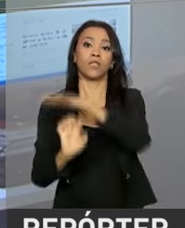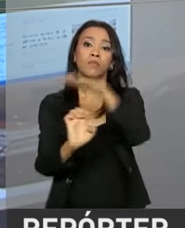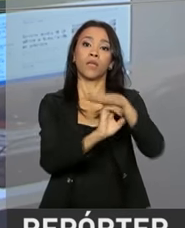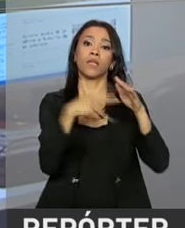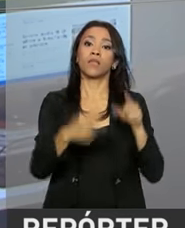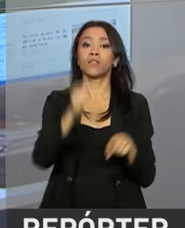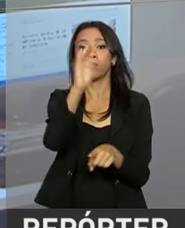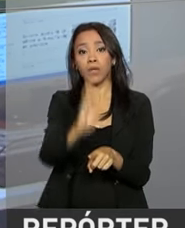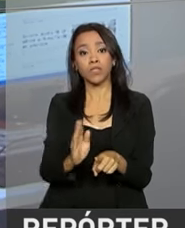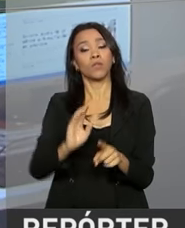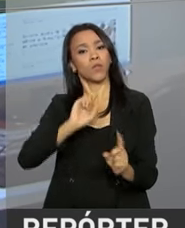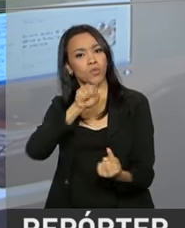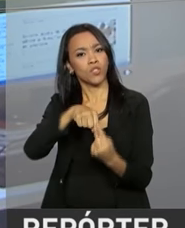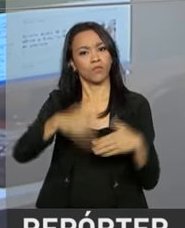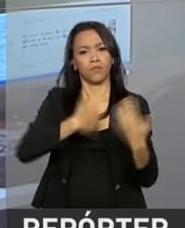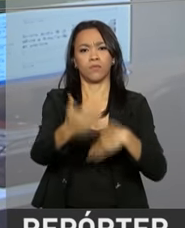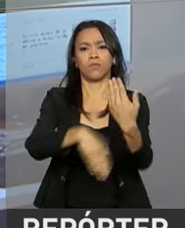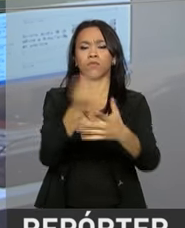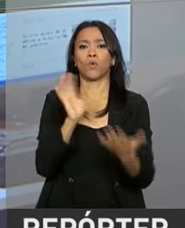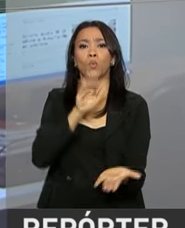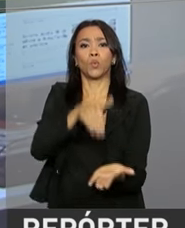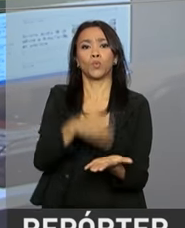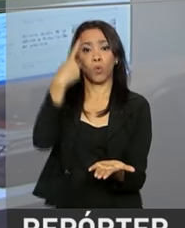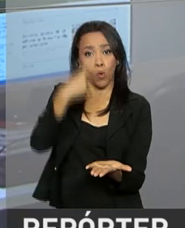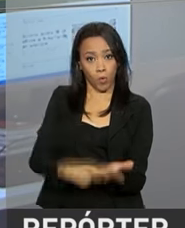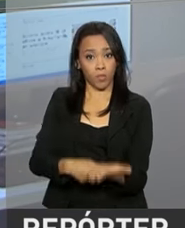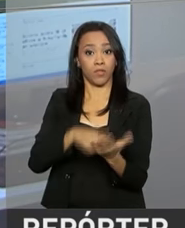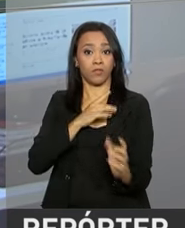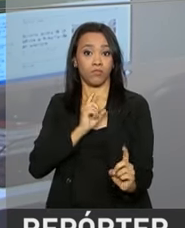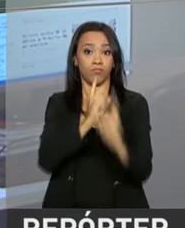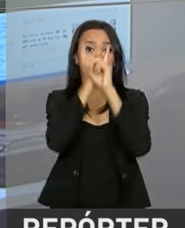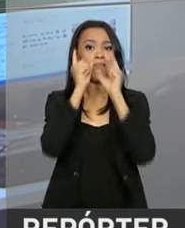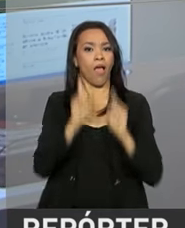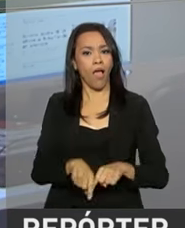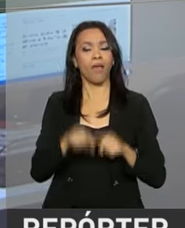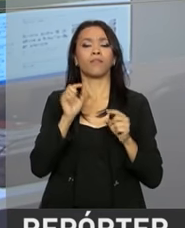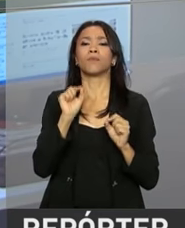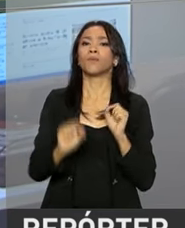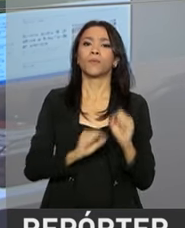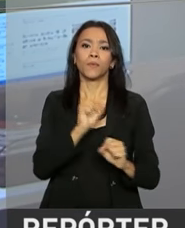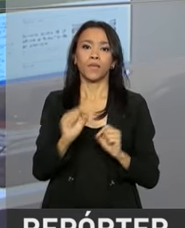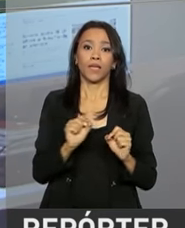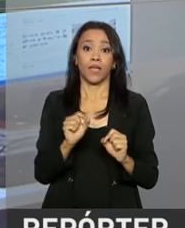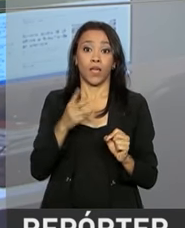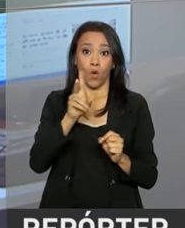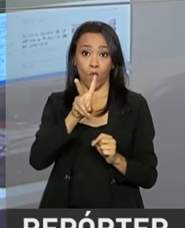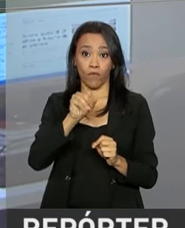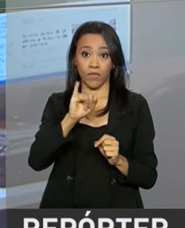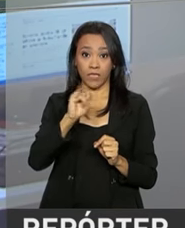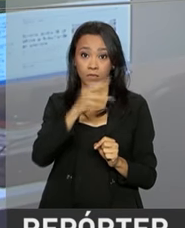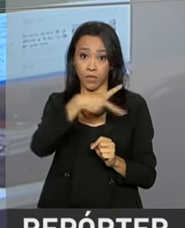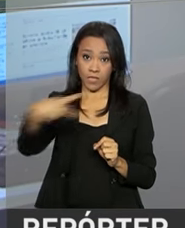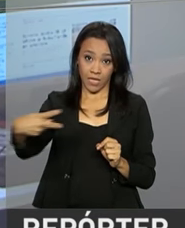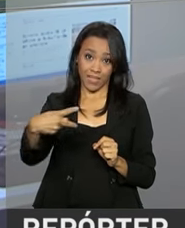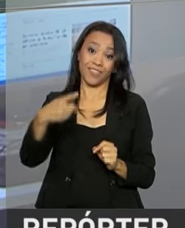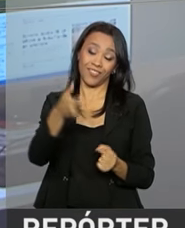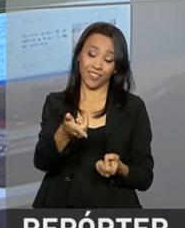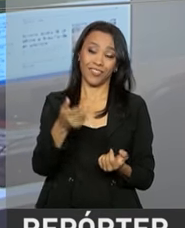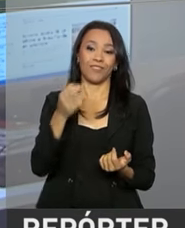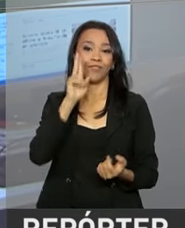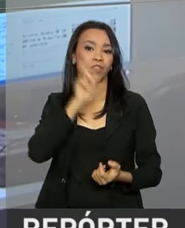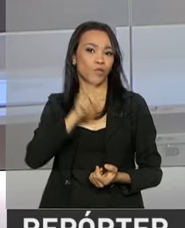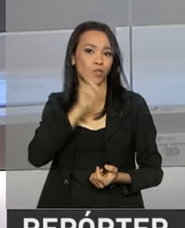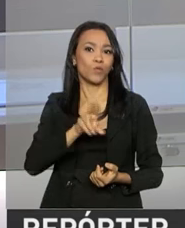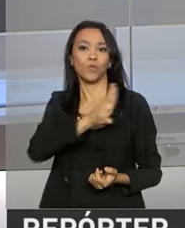do país. O último compromisso do presidente Temer em Nova York é um encontro com o vice-presidente dos Estados Unidos, Joe